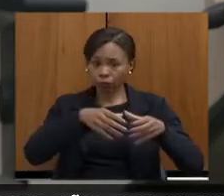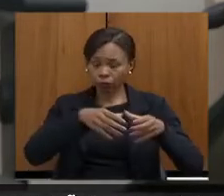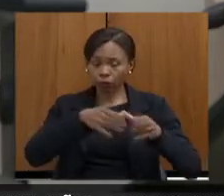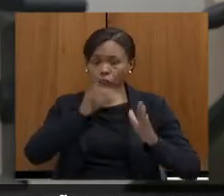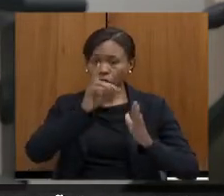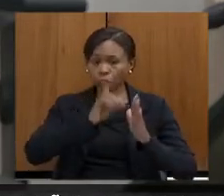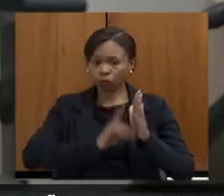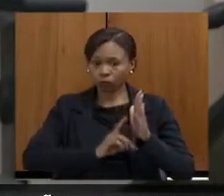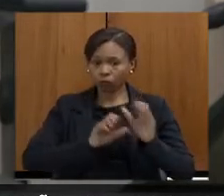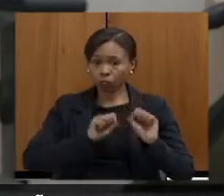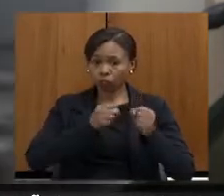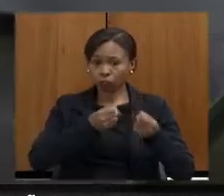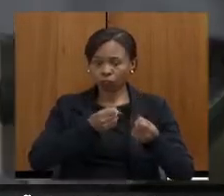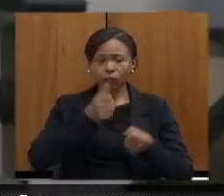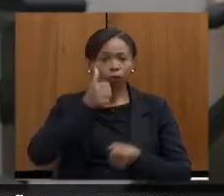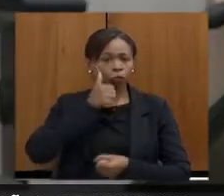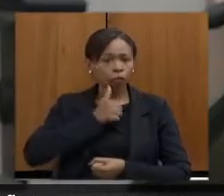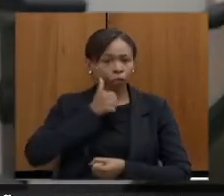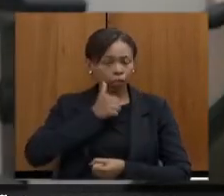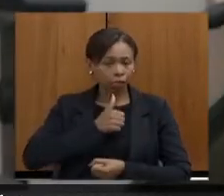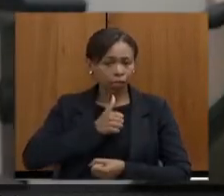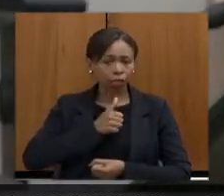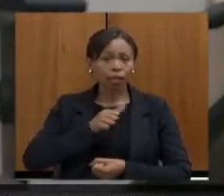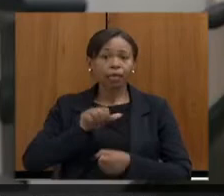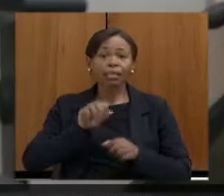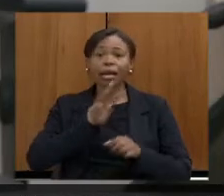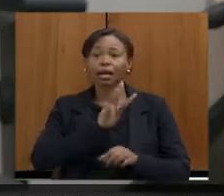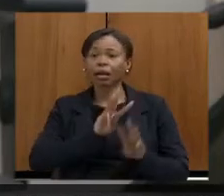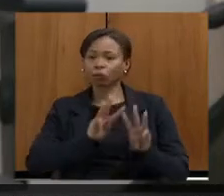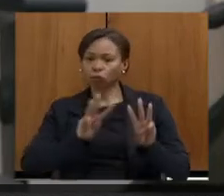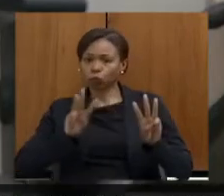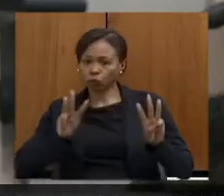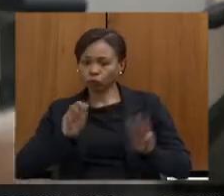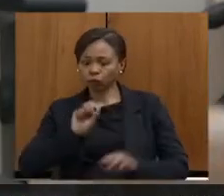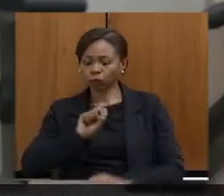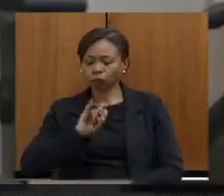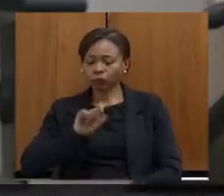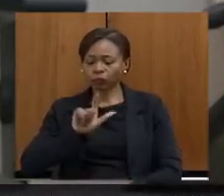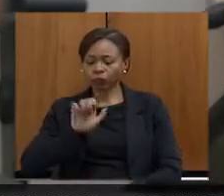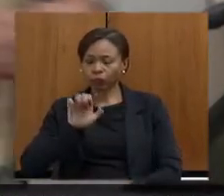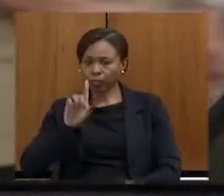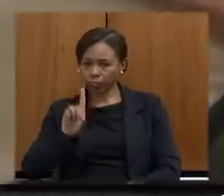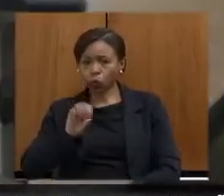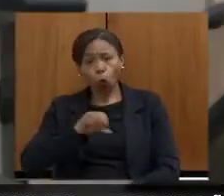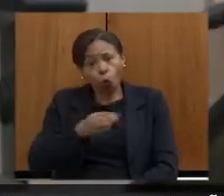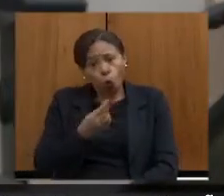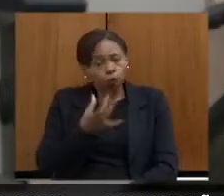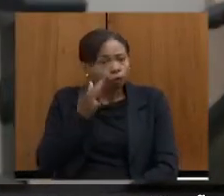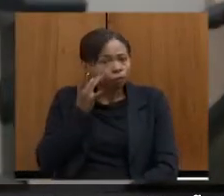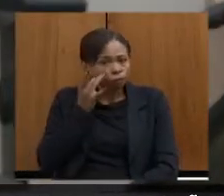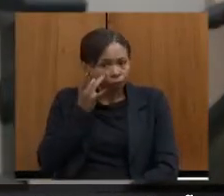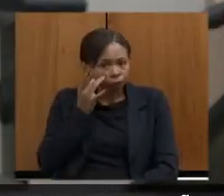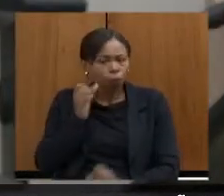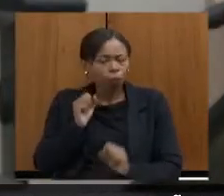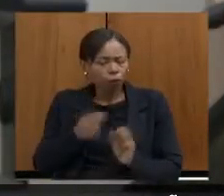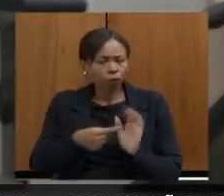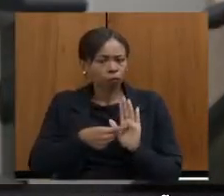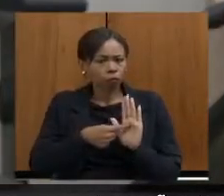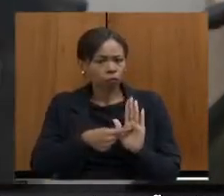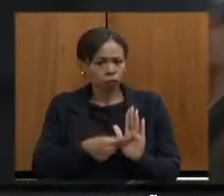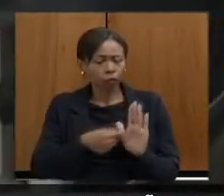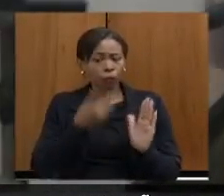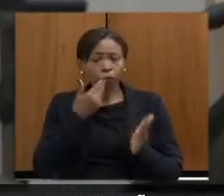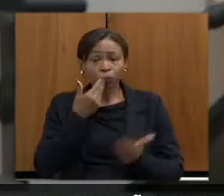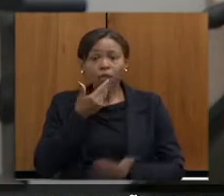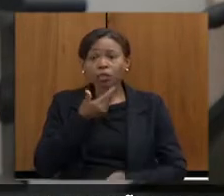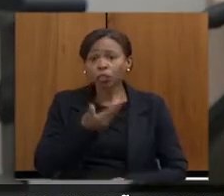Mulher, através da plataforma Sileges ou pessoalmente, requerimentos contendo recomendações referentes ao